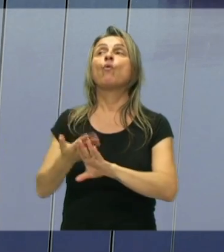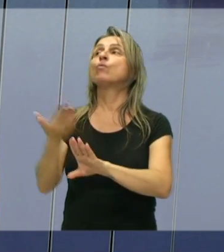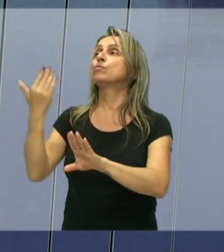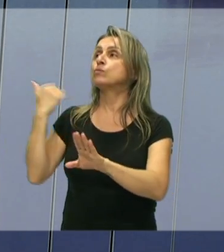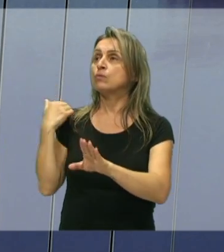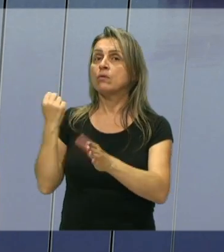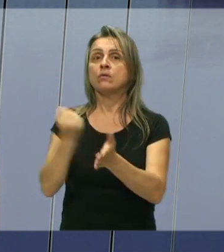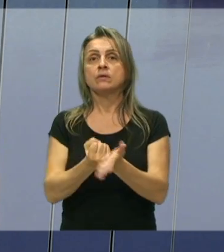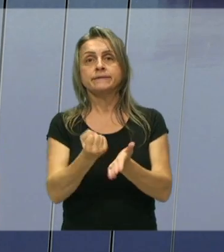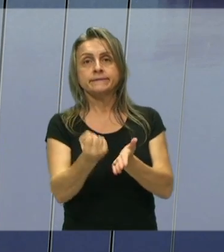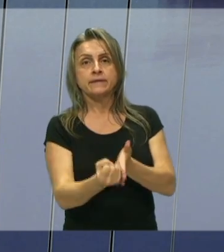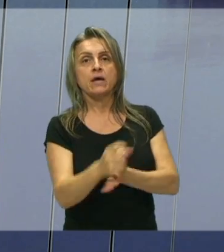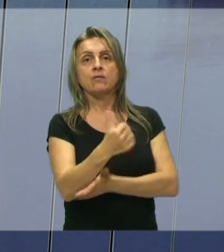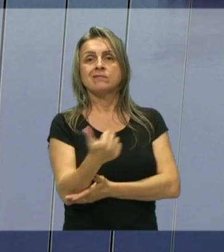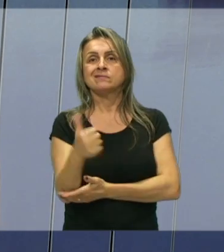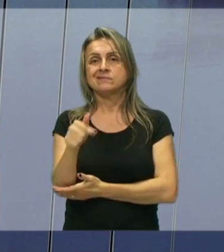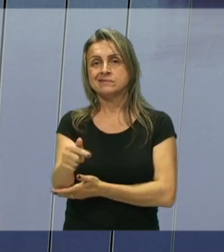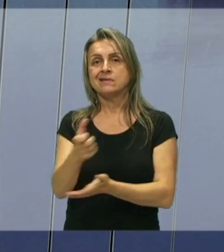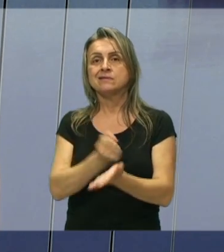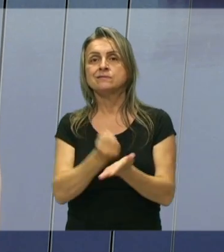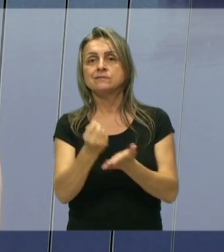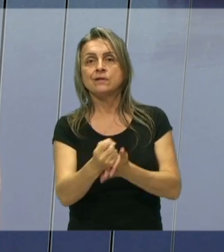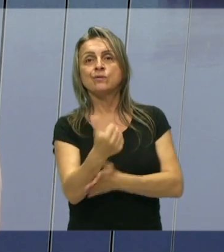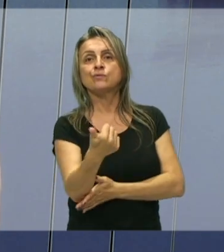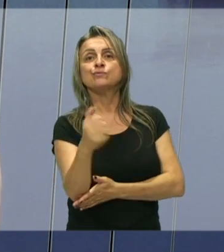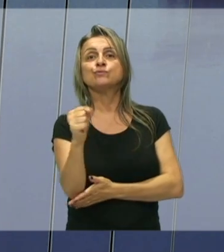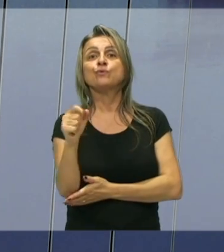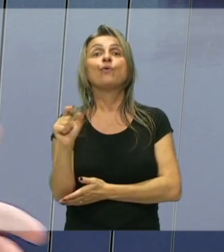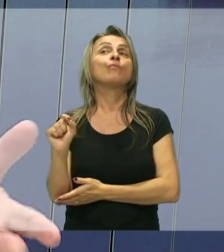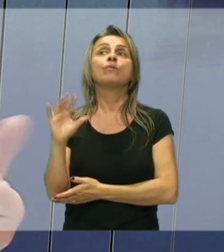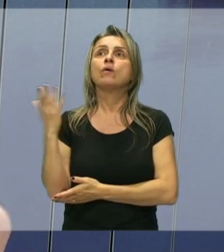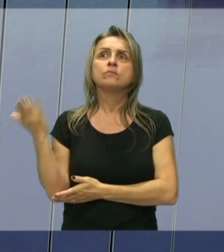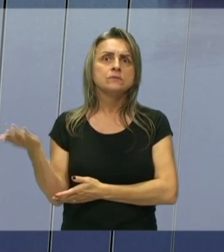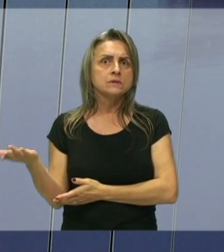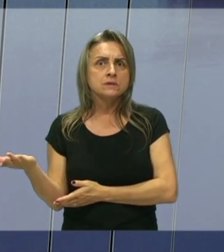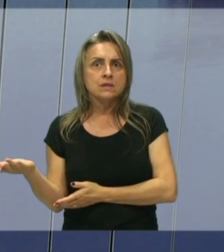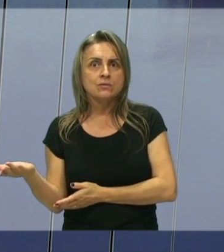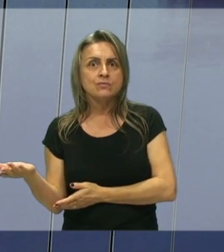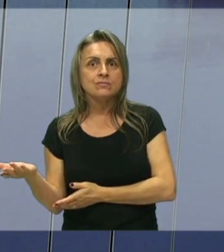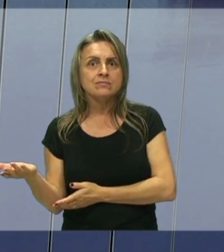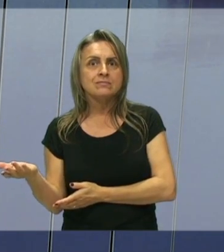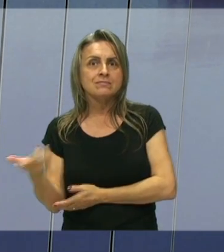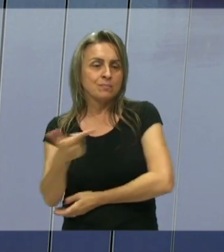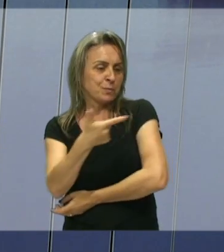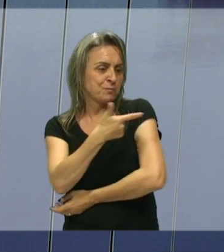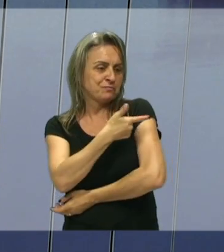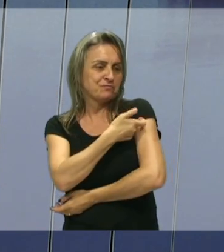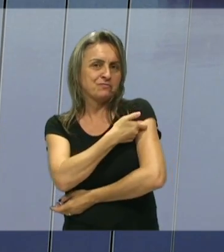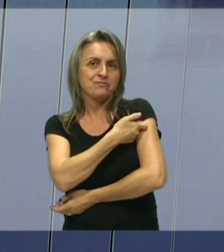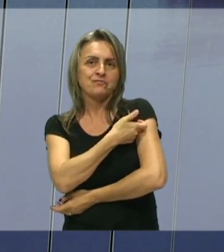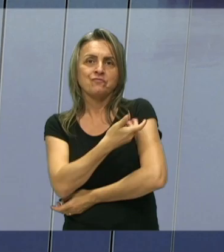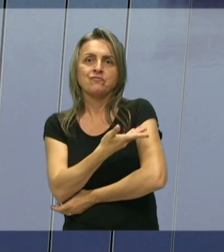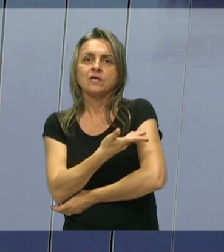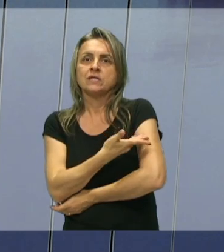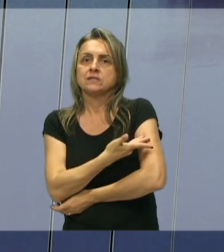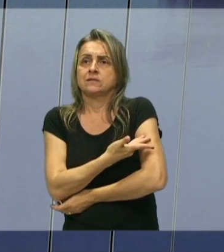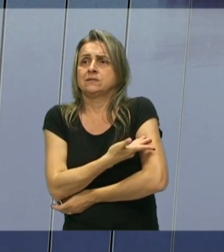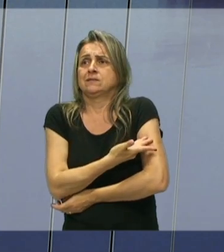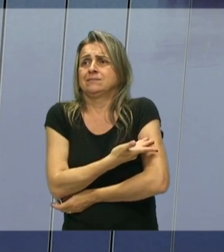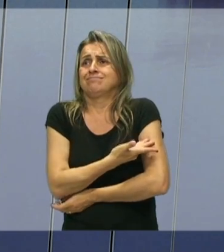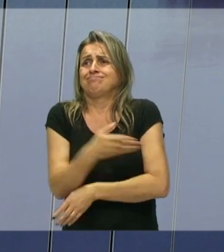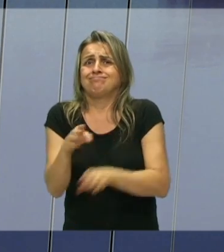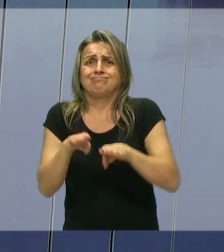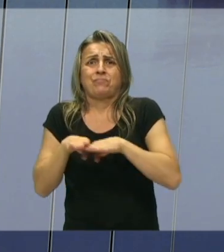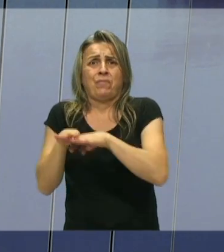XVII, XVIII, né? O que aconteceu com a gente? Onde que a gente errou? Porque vacina era um padrão.